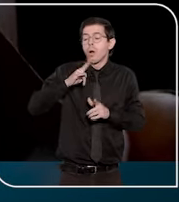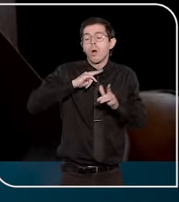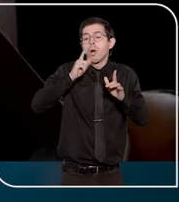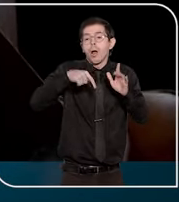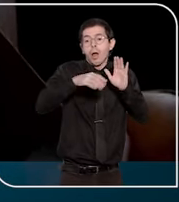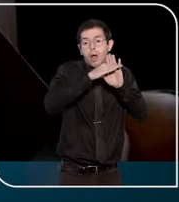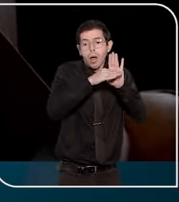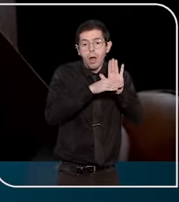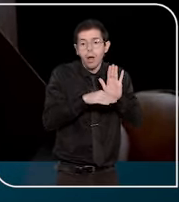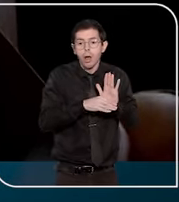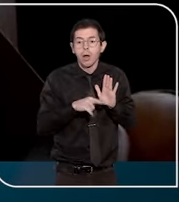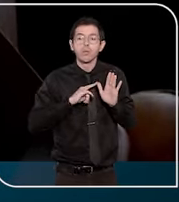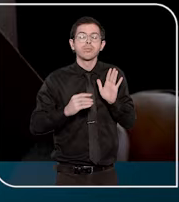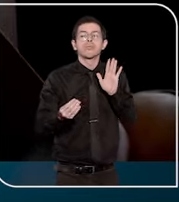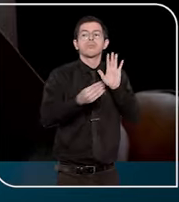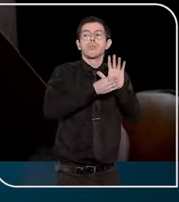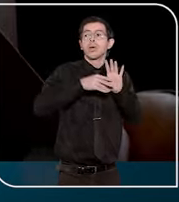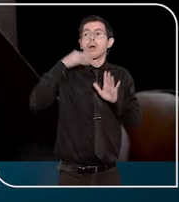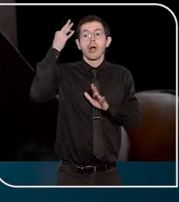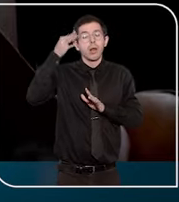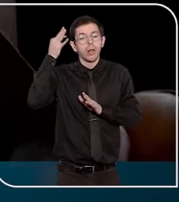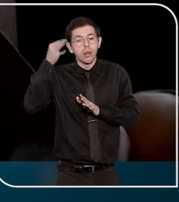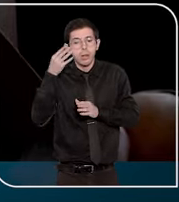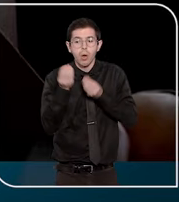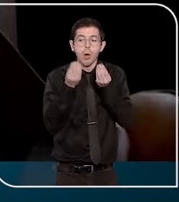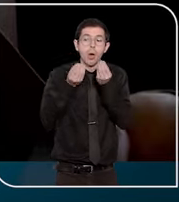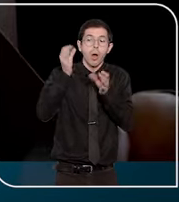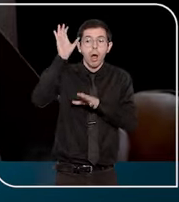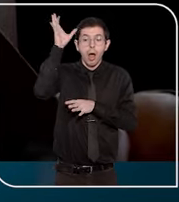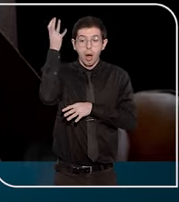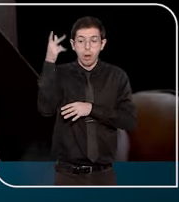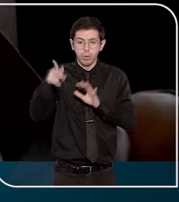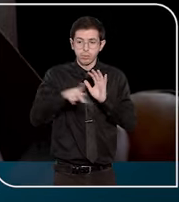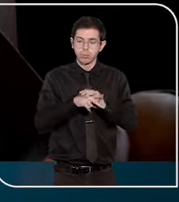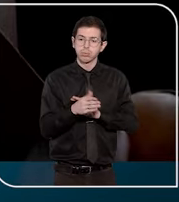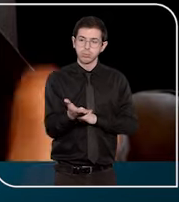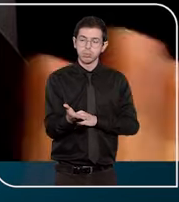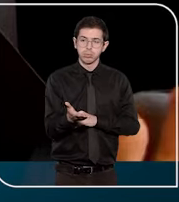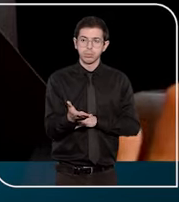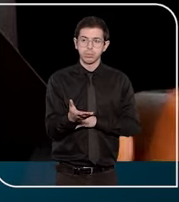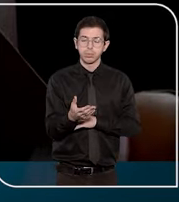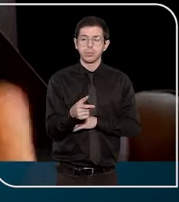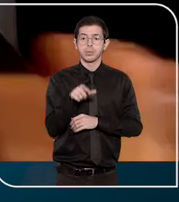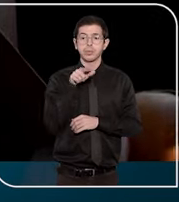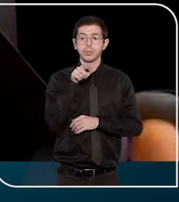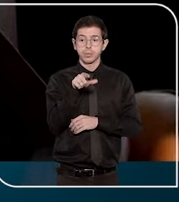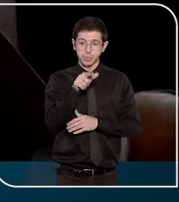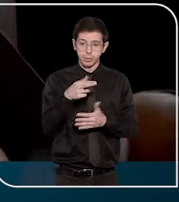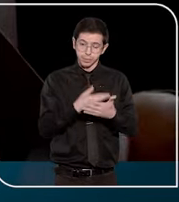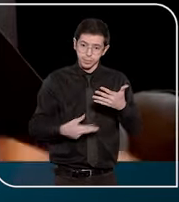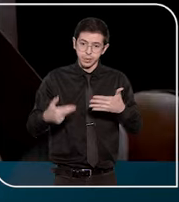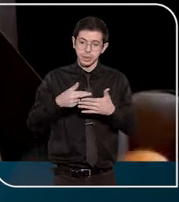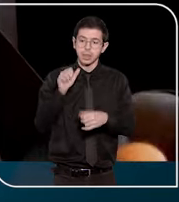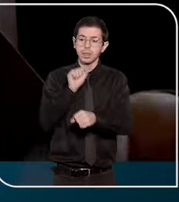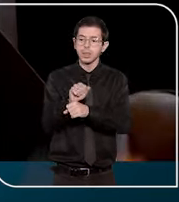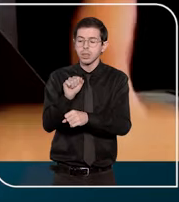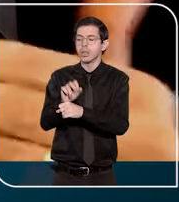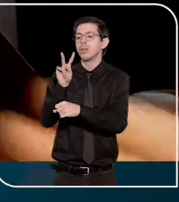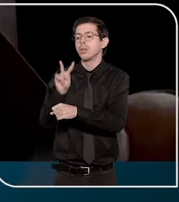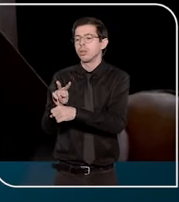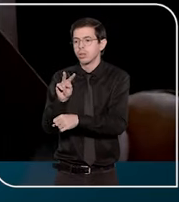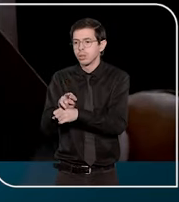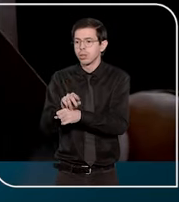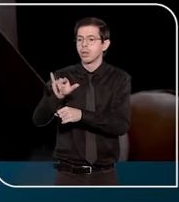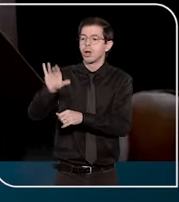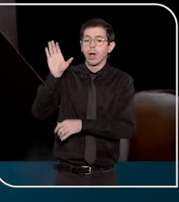né? Não fixou uma tese para dizer como resolver aquela questão. Esse recurso vai ficar sobrestado, ou seja, suspenso, aguardando